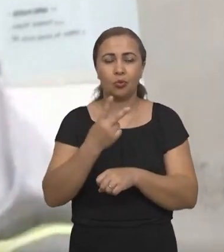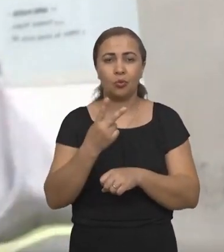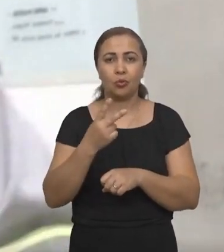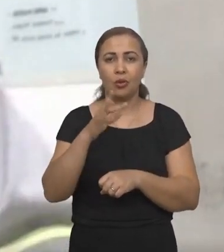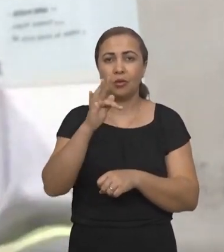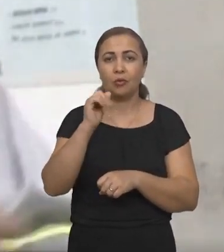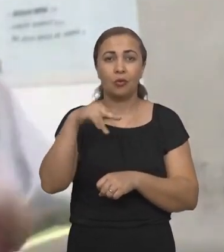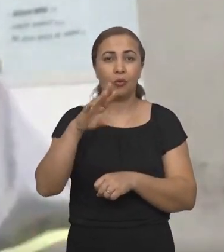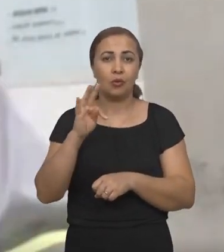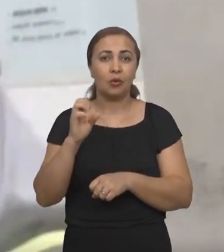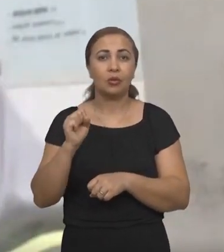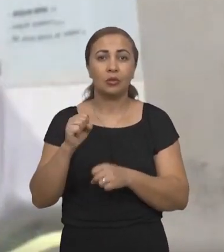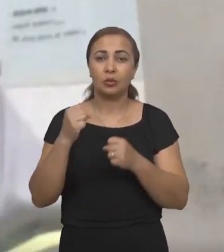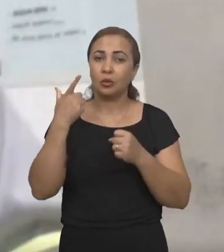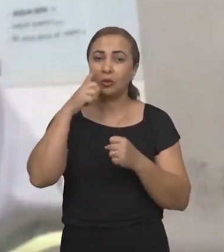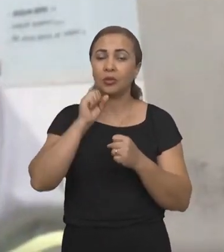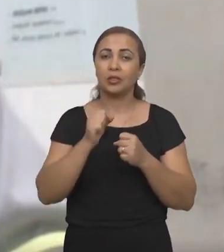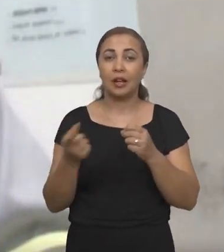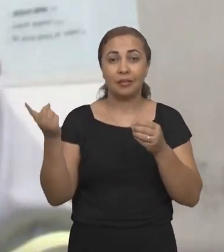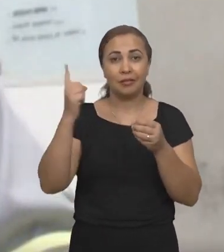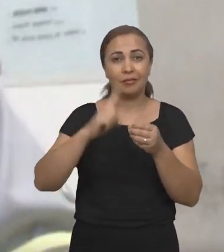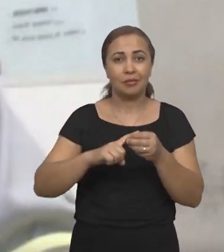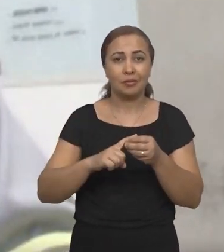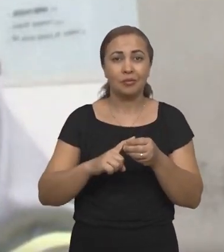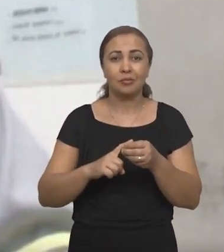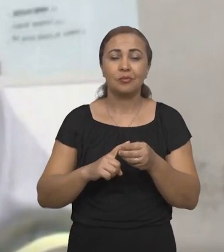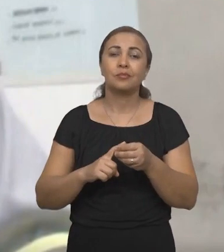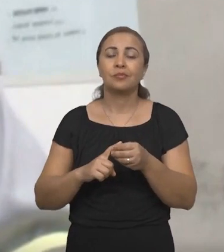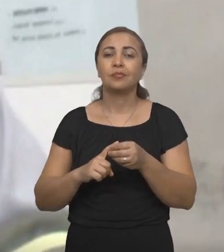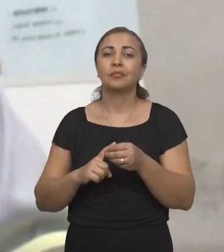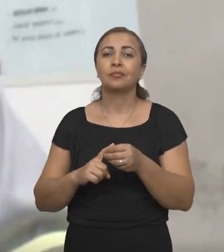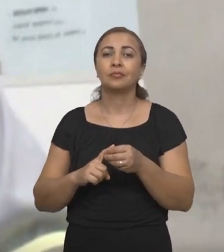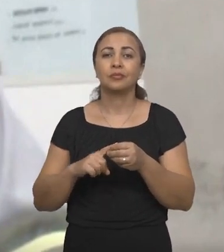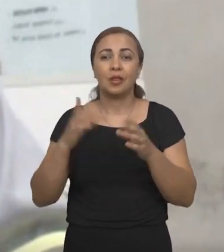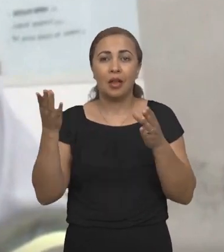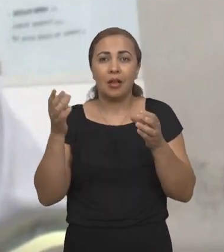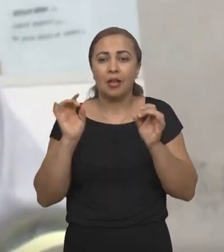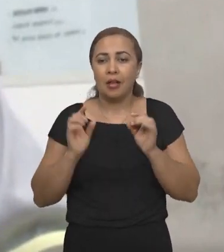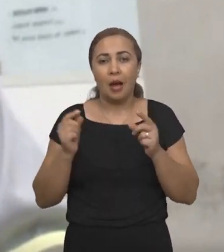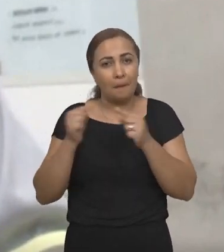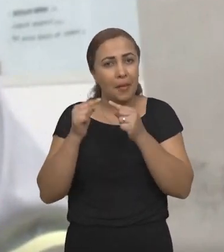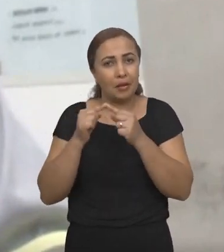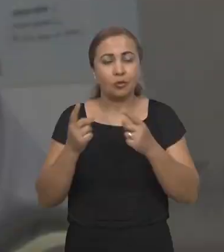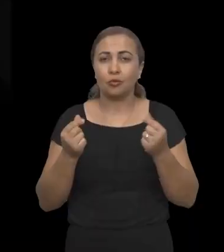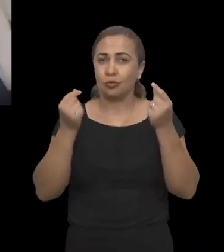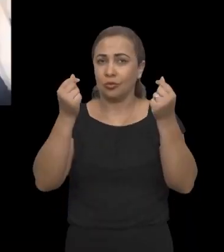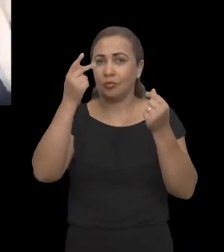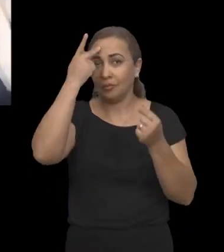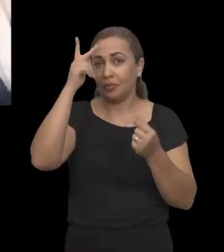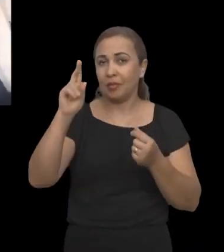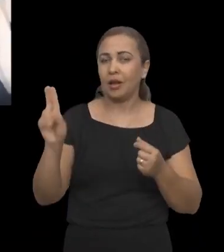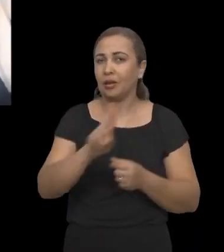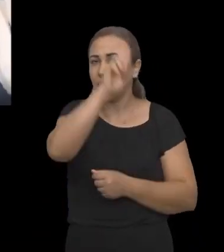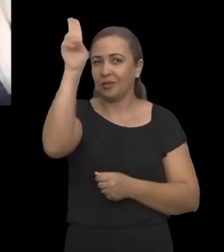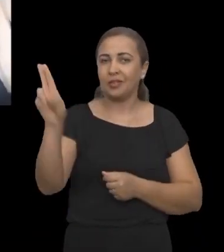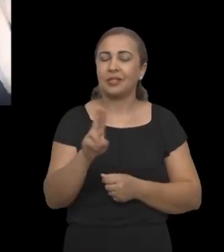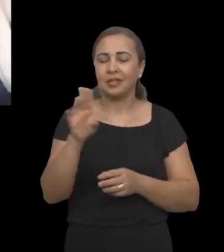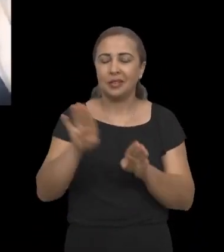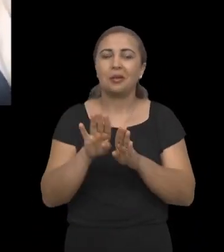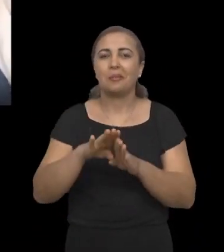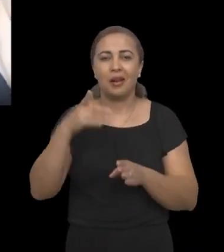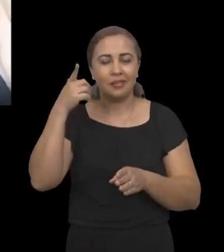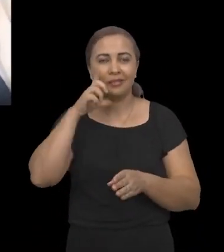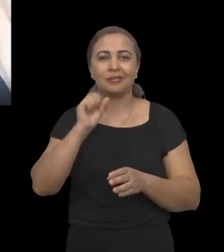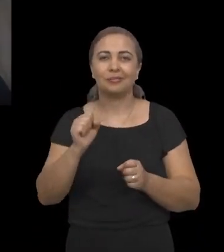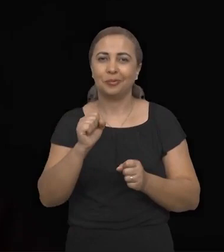duas pontas, elas consigam trazer o retorno desse investimento. Para a universidade, os ganhos